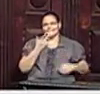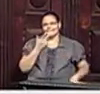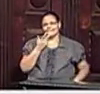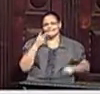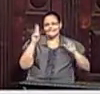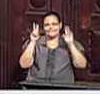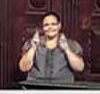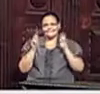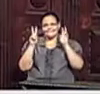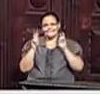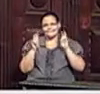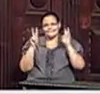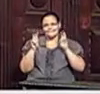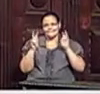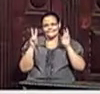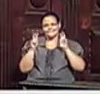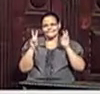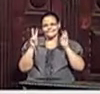tema